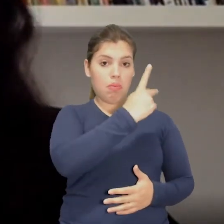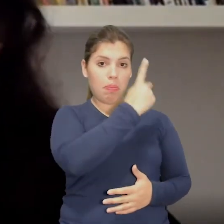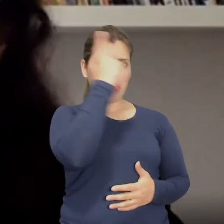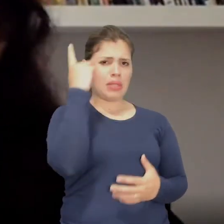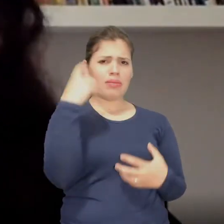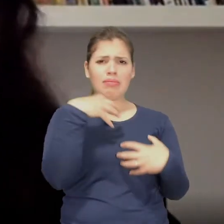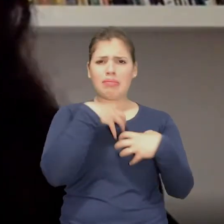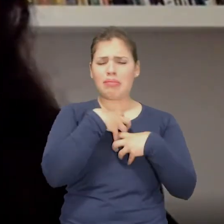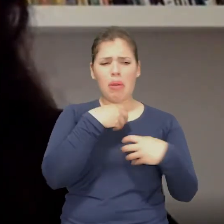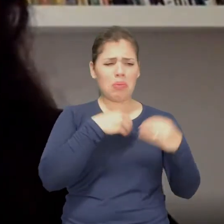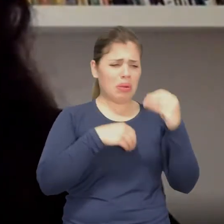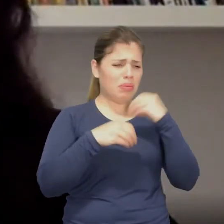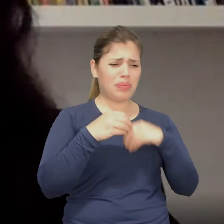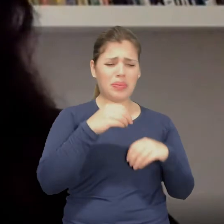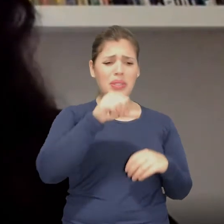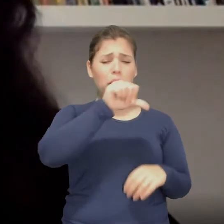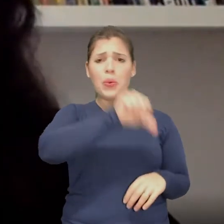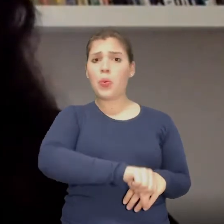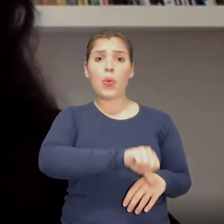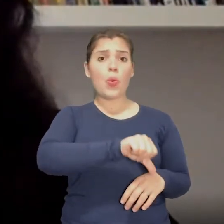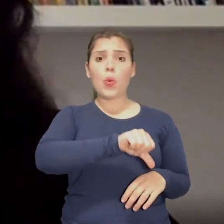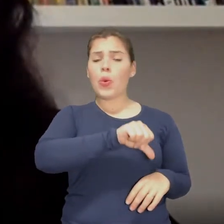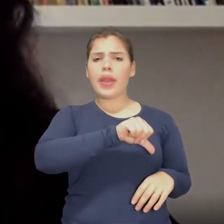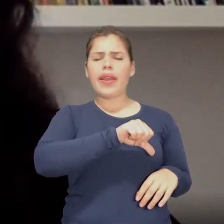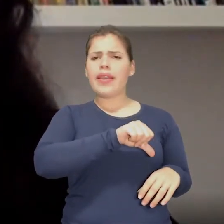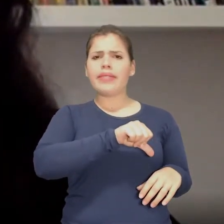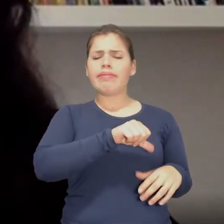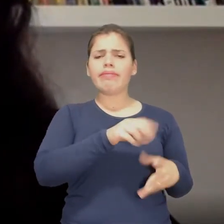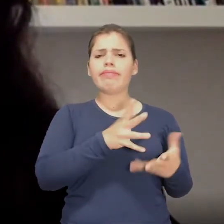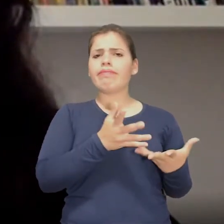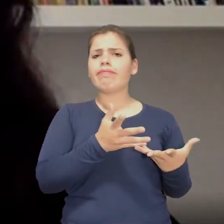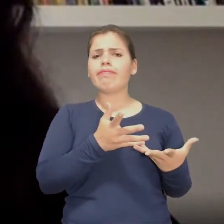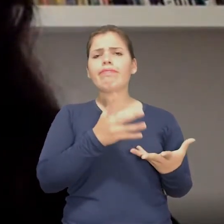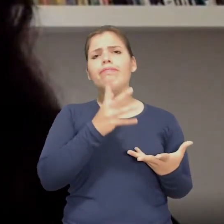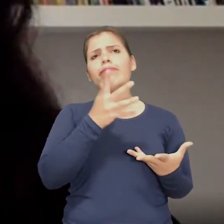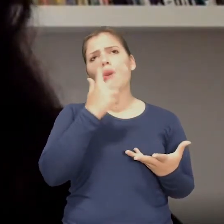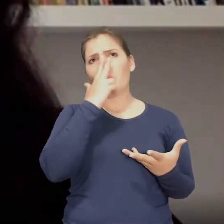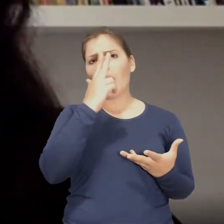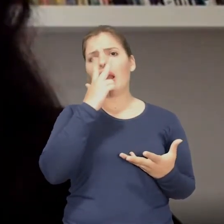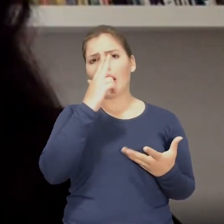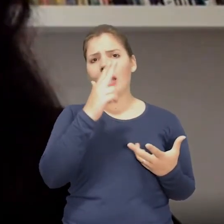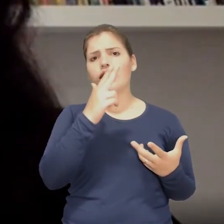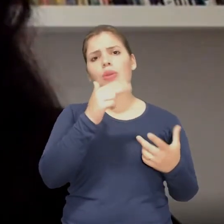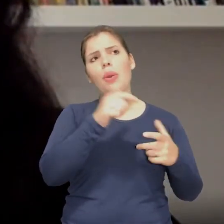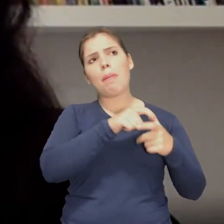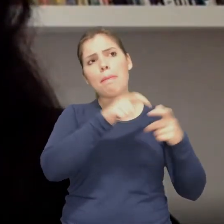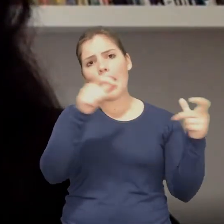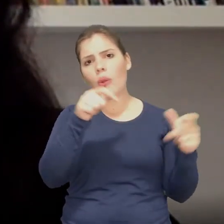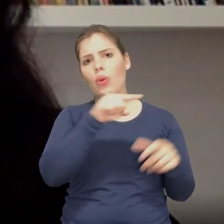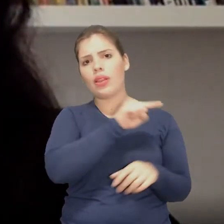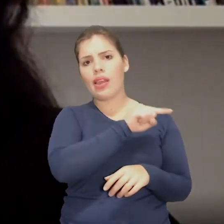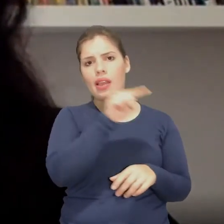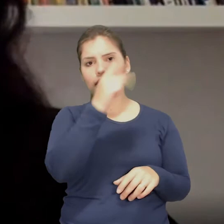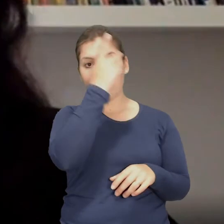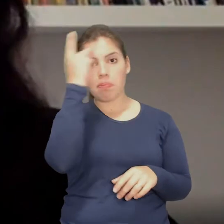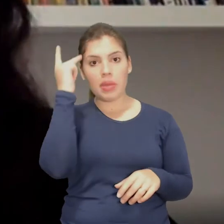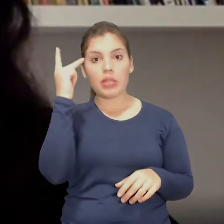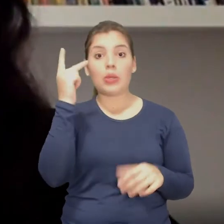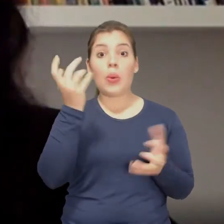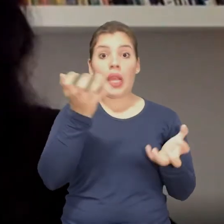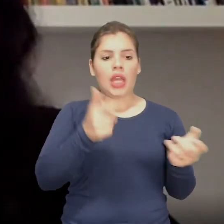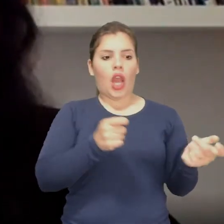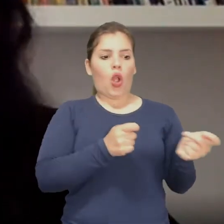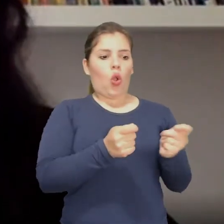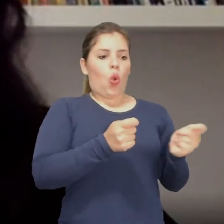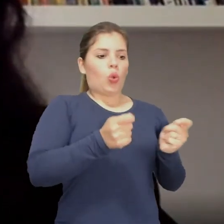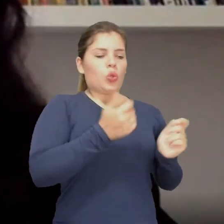muito mal do ponto de vista alimentar com essa fase de isolamento. E eu acho que, no geral, é o seguinte: